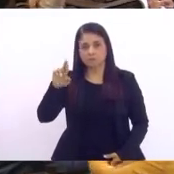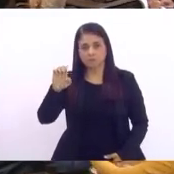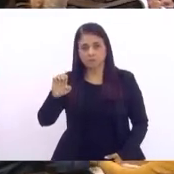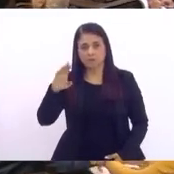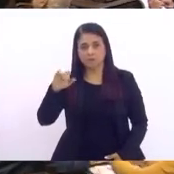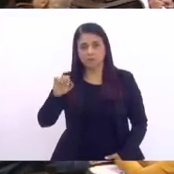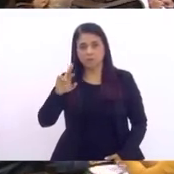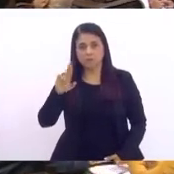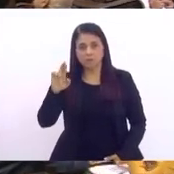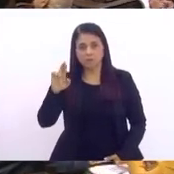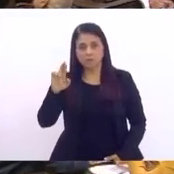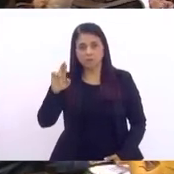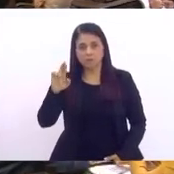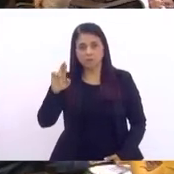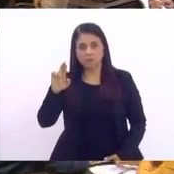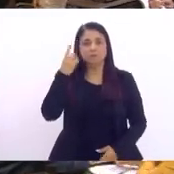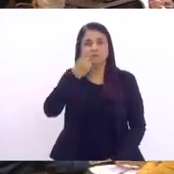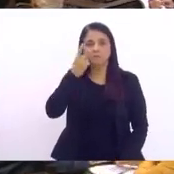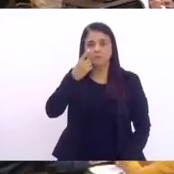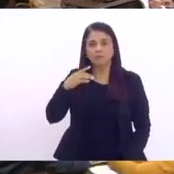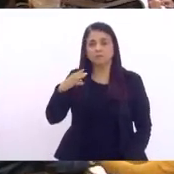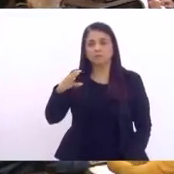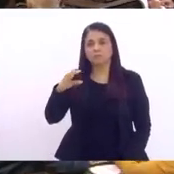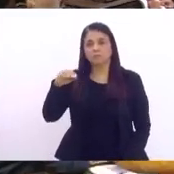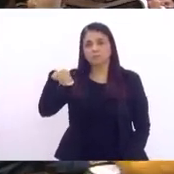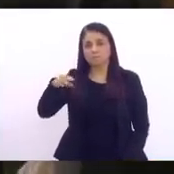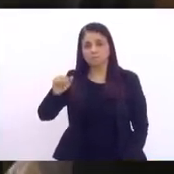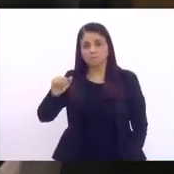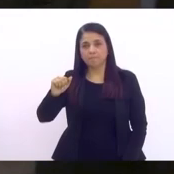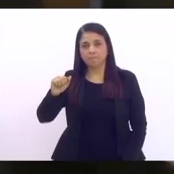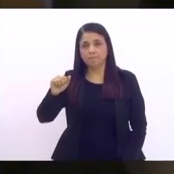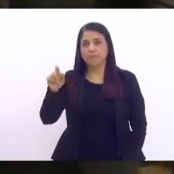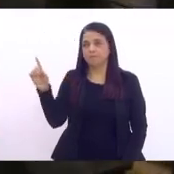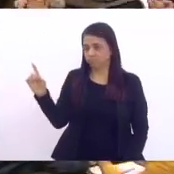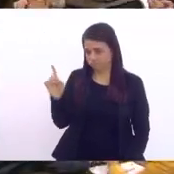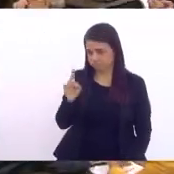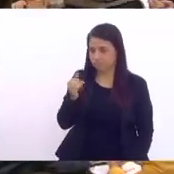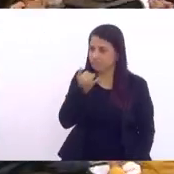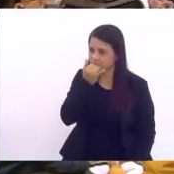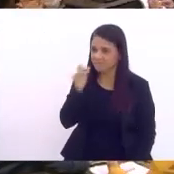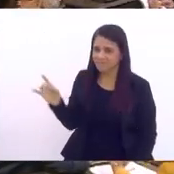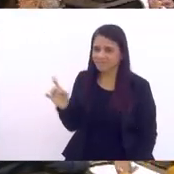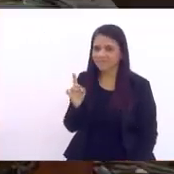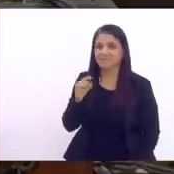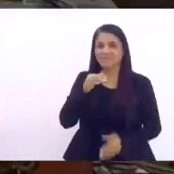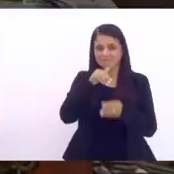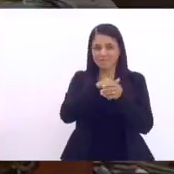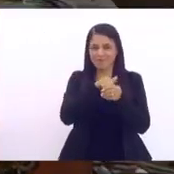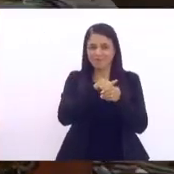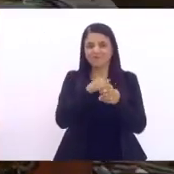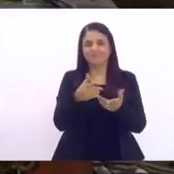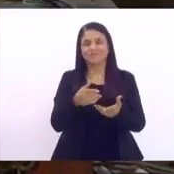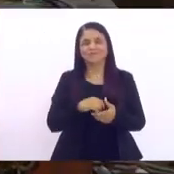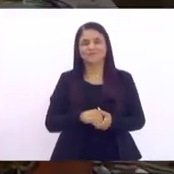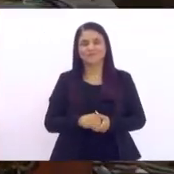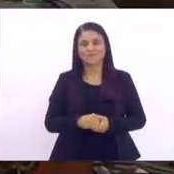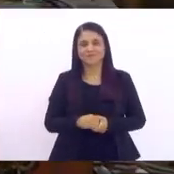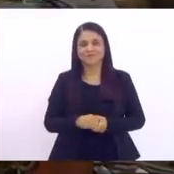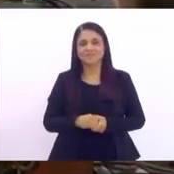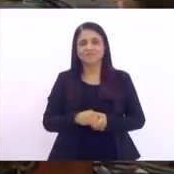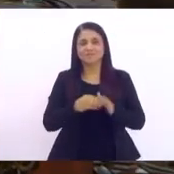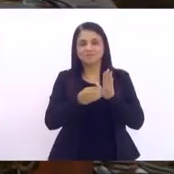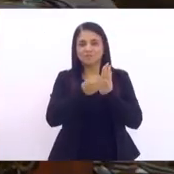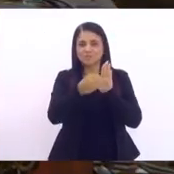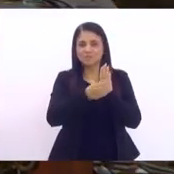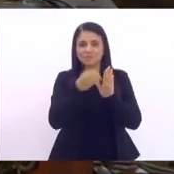Deputado Carlos Macedo. Ah, não, André Correia está aqui, perdão. Favorável, presidente. Com os pareceres emitidos em discussão.